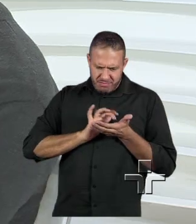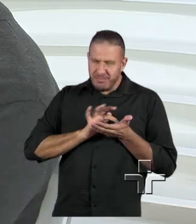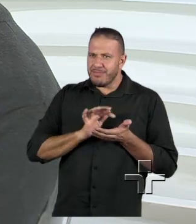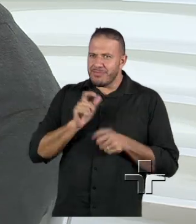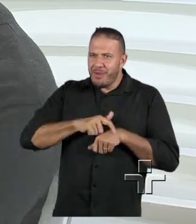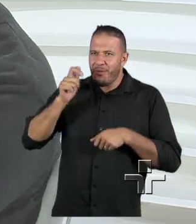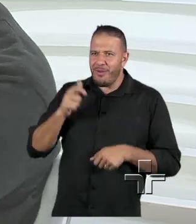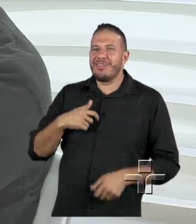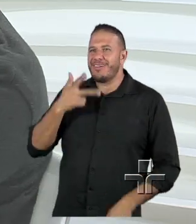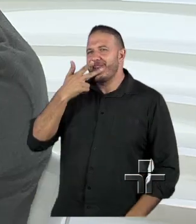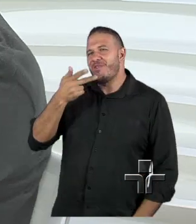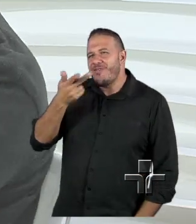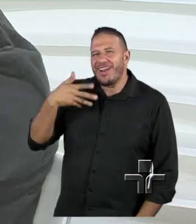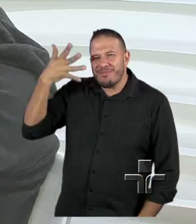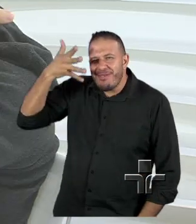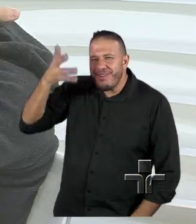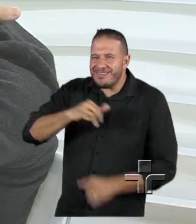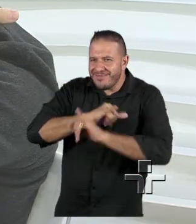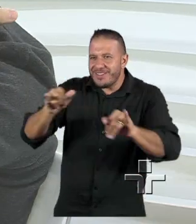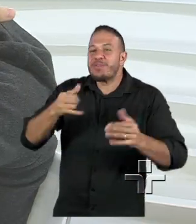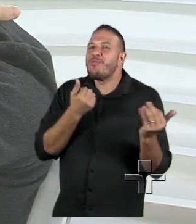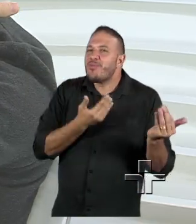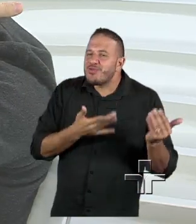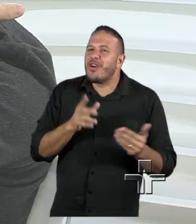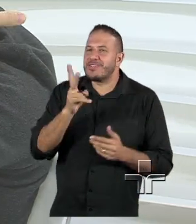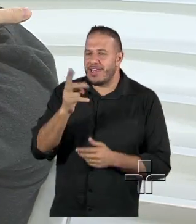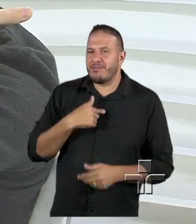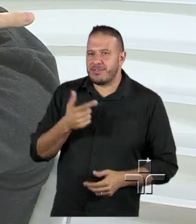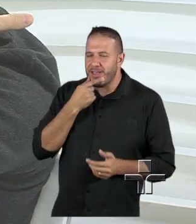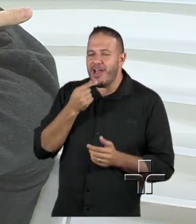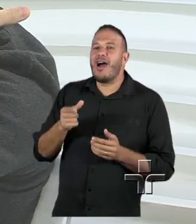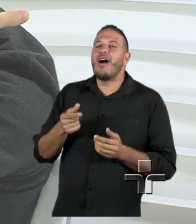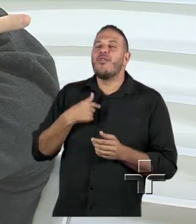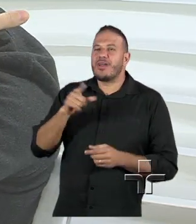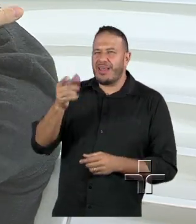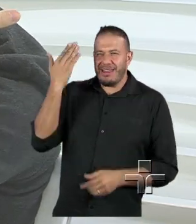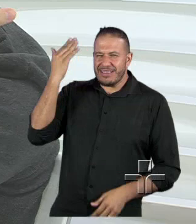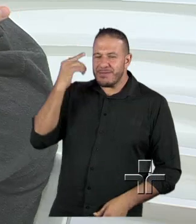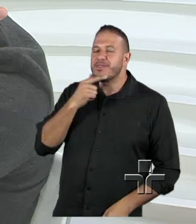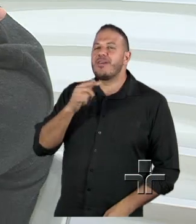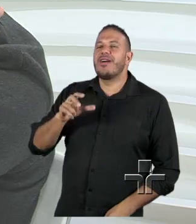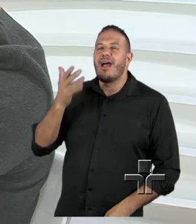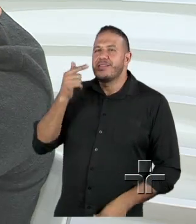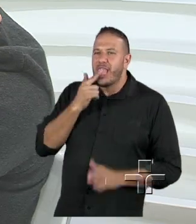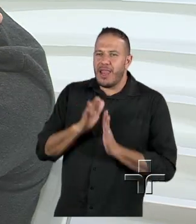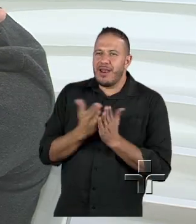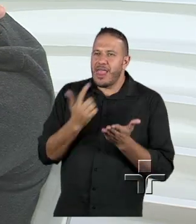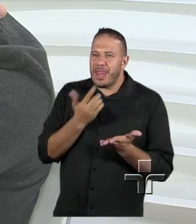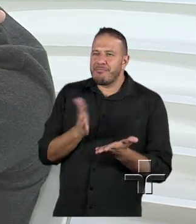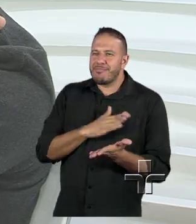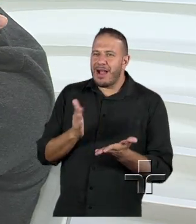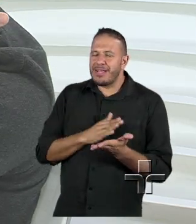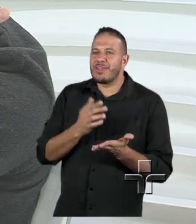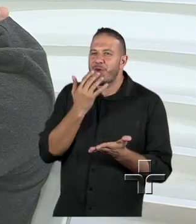nas palestras eu falo para os jovens que é o avô das páginas amarelas e da Barça, né? Então,